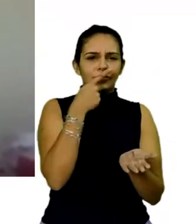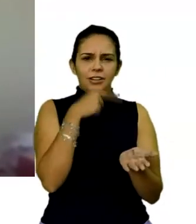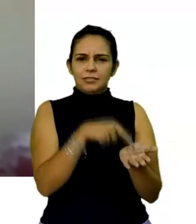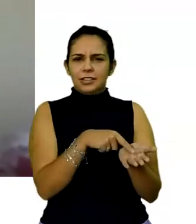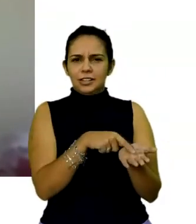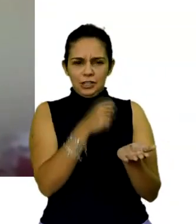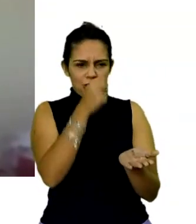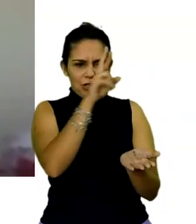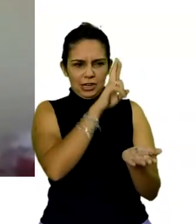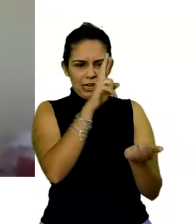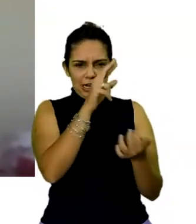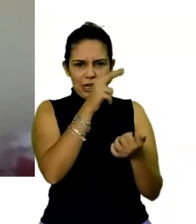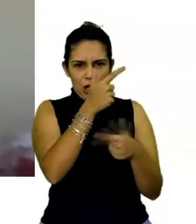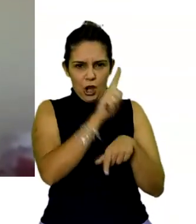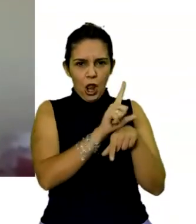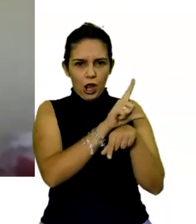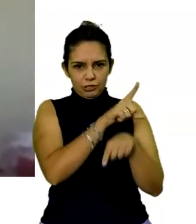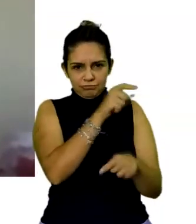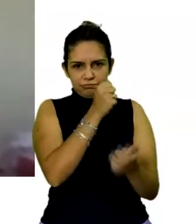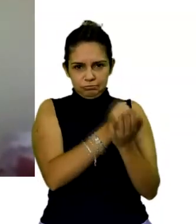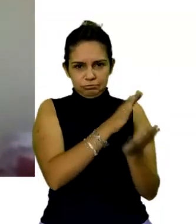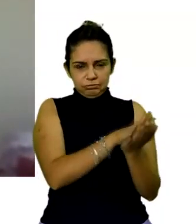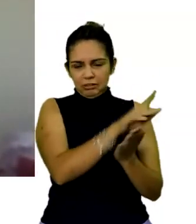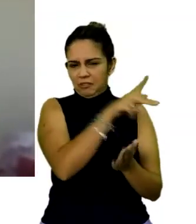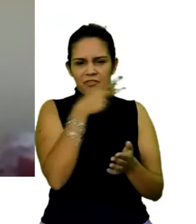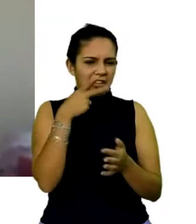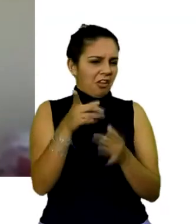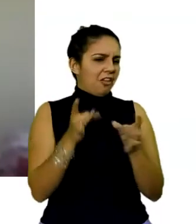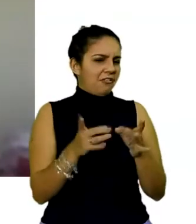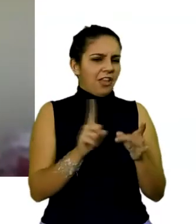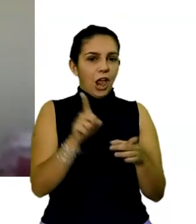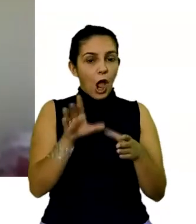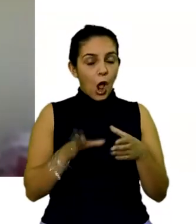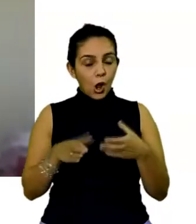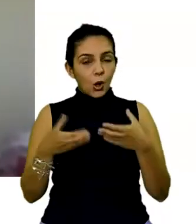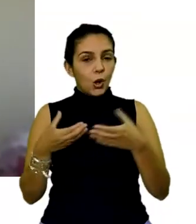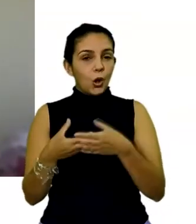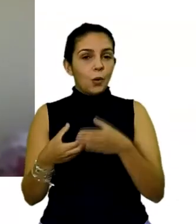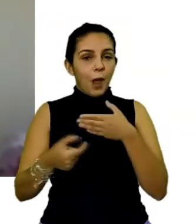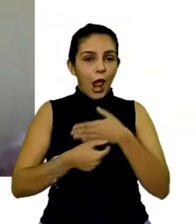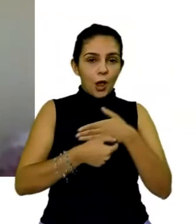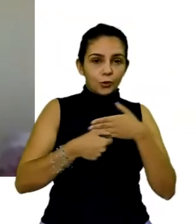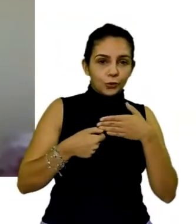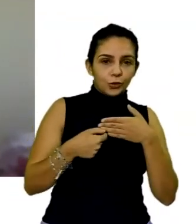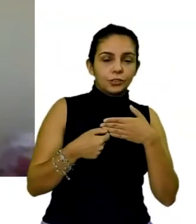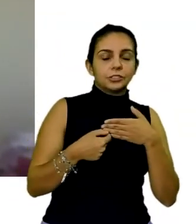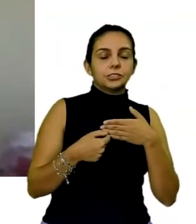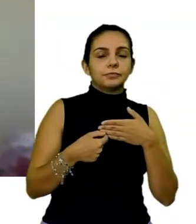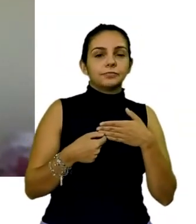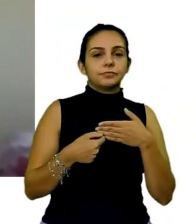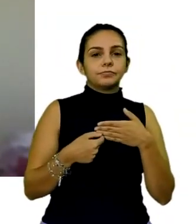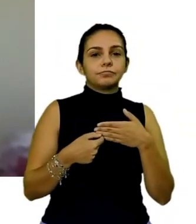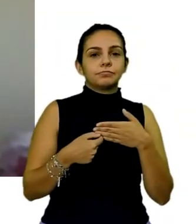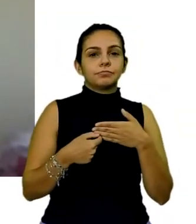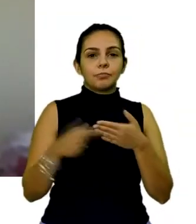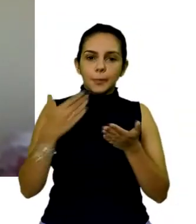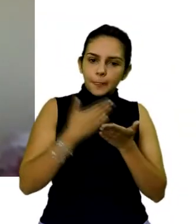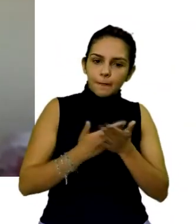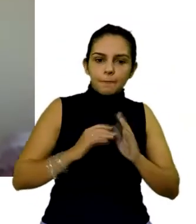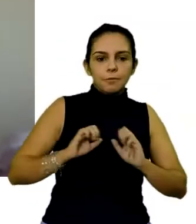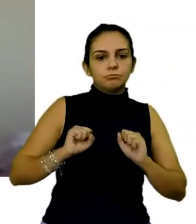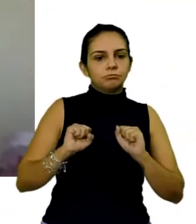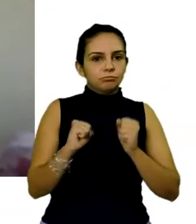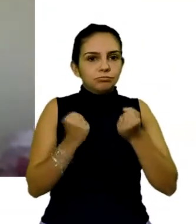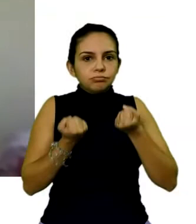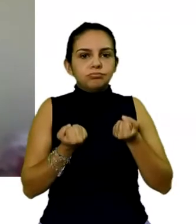falava, isso não vende. Então foram esse grupo de autores que foram